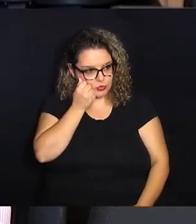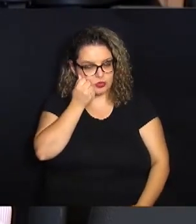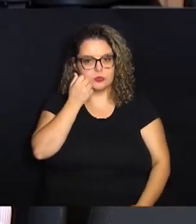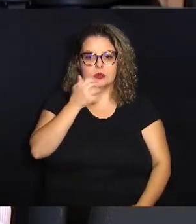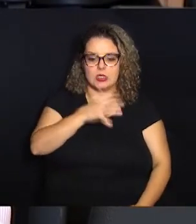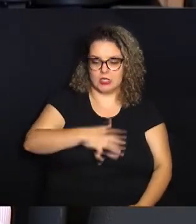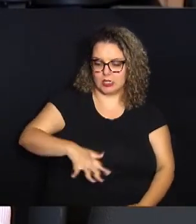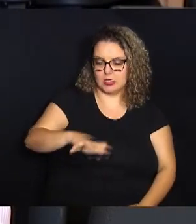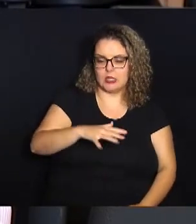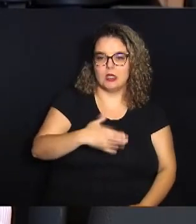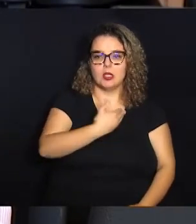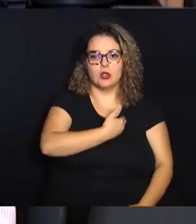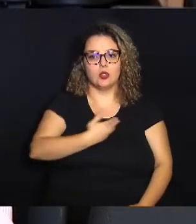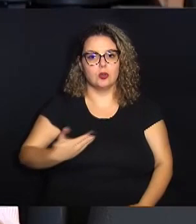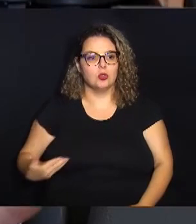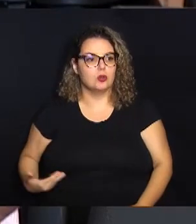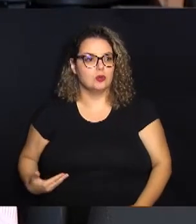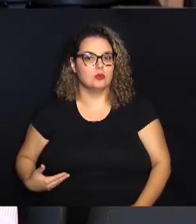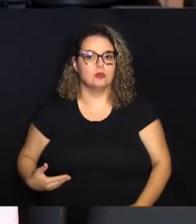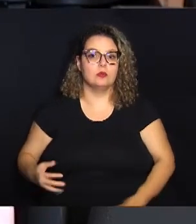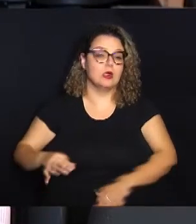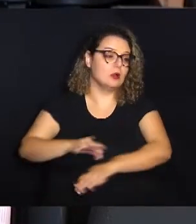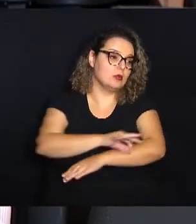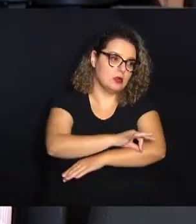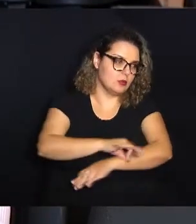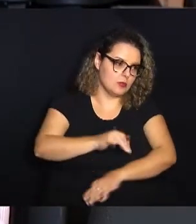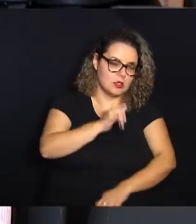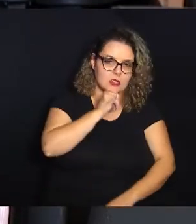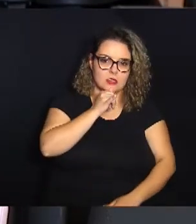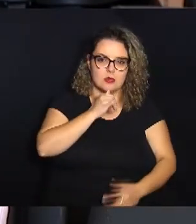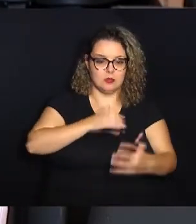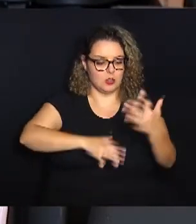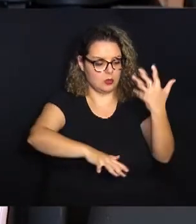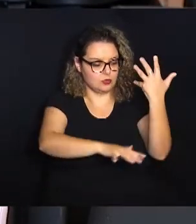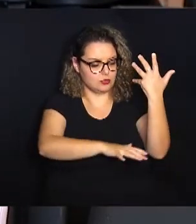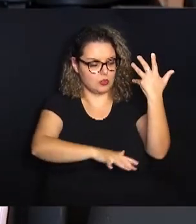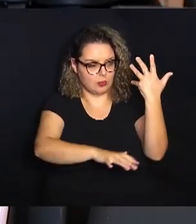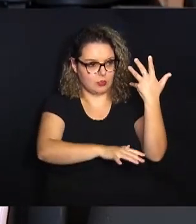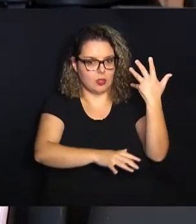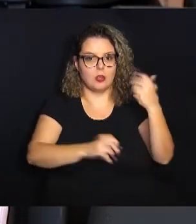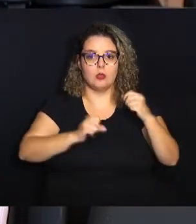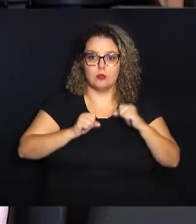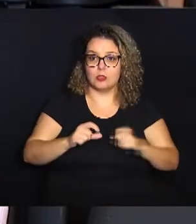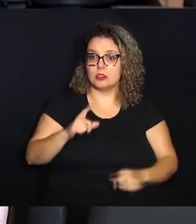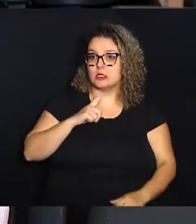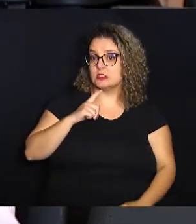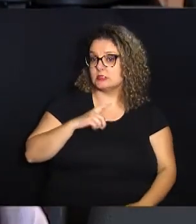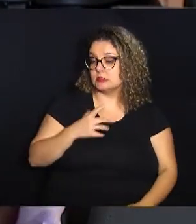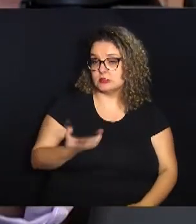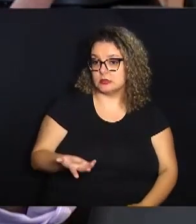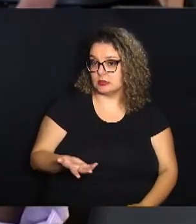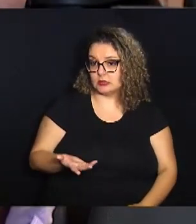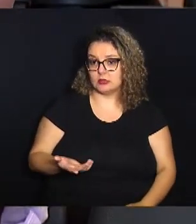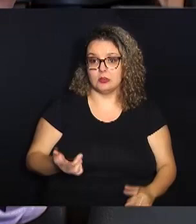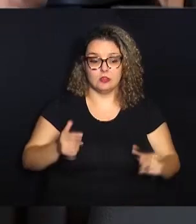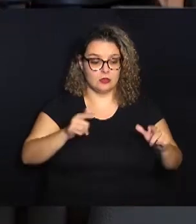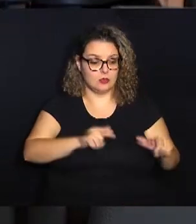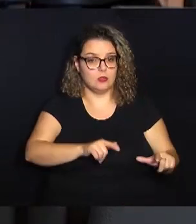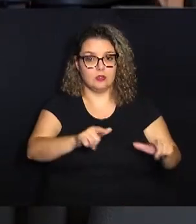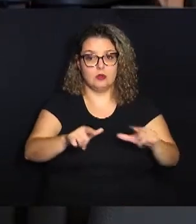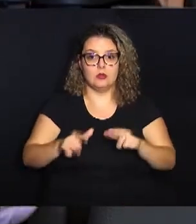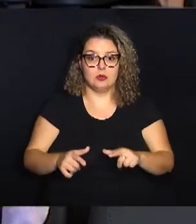áreas públicas uma arquitetura, por exemplo, de uma praça, que pudesse conter locais